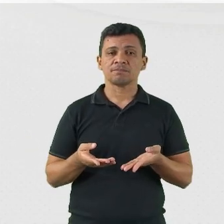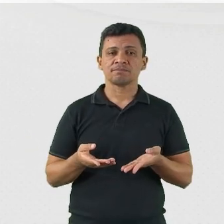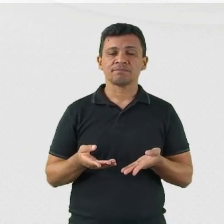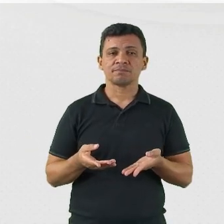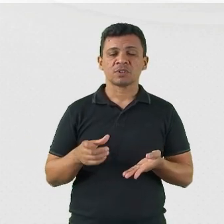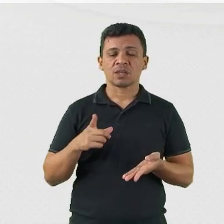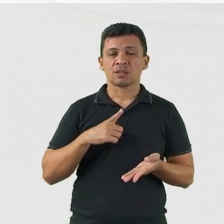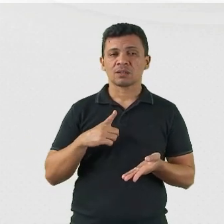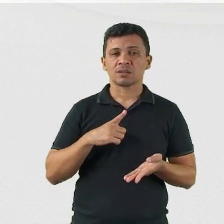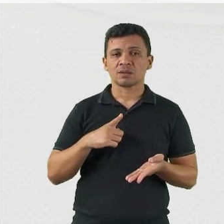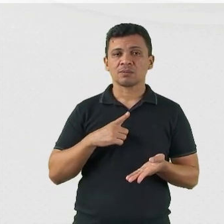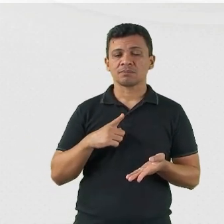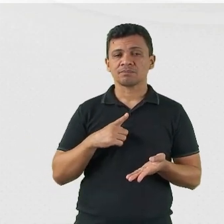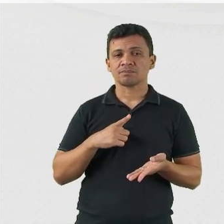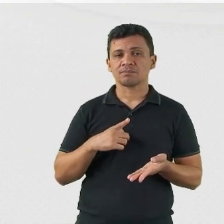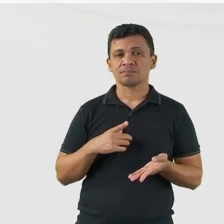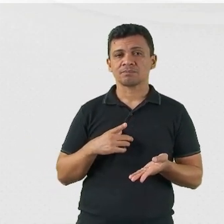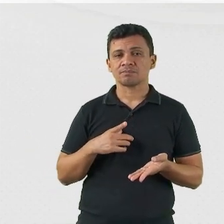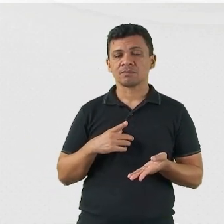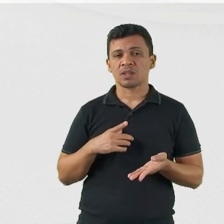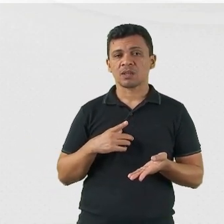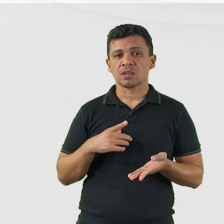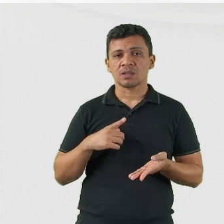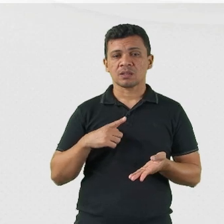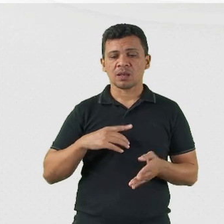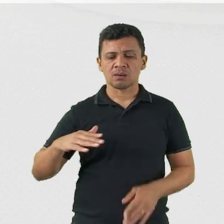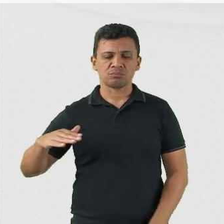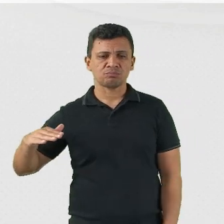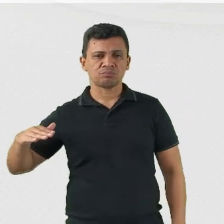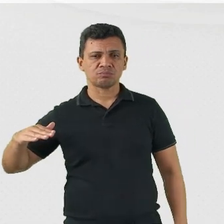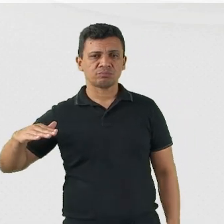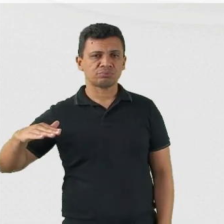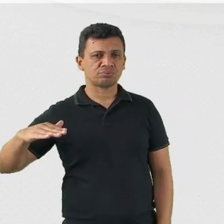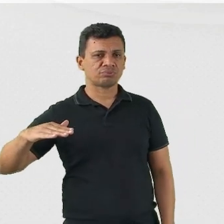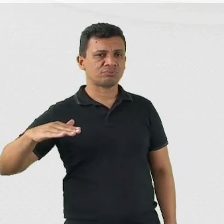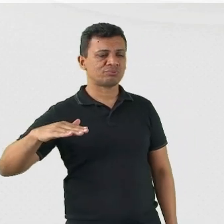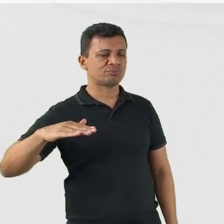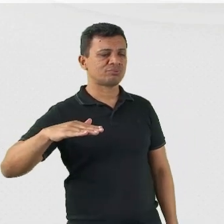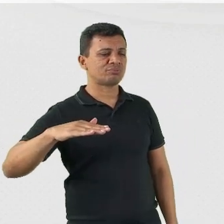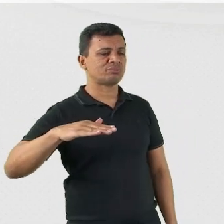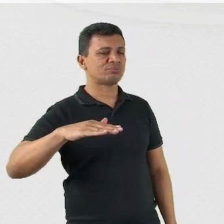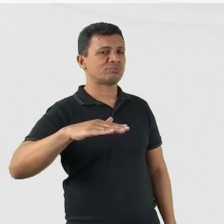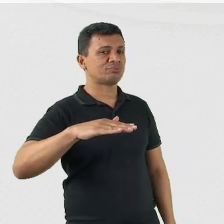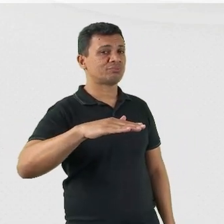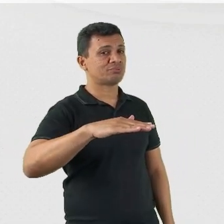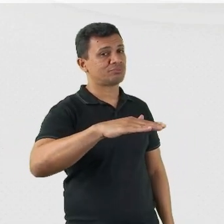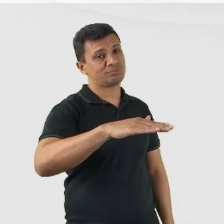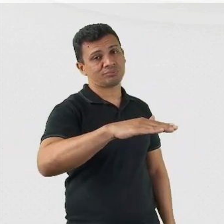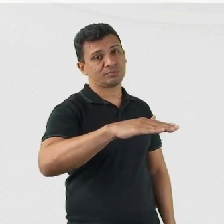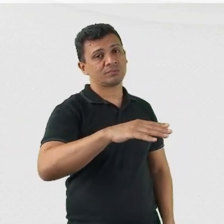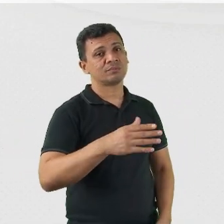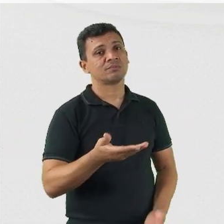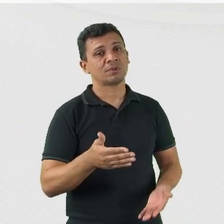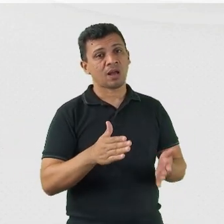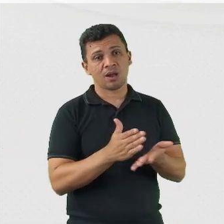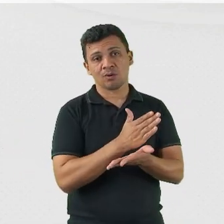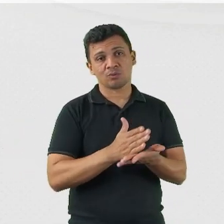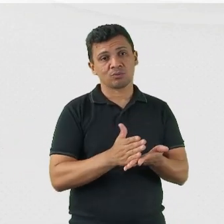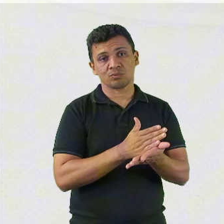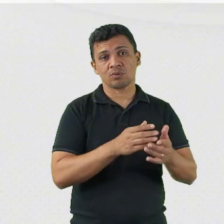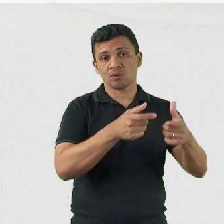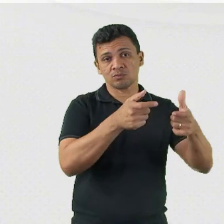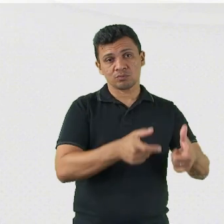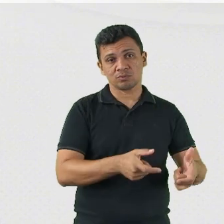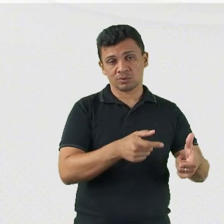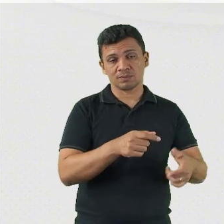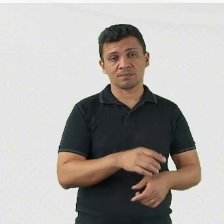né, nesse deslocamento, nesse movimento de ir para determinado local.